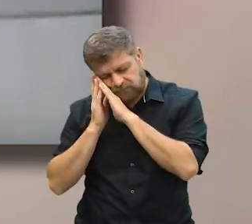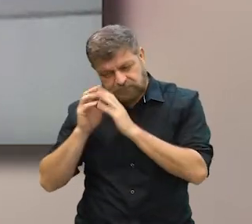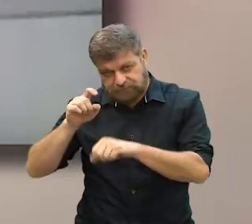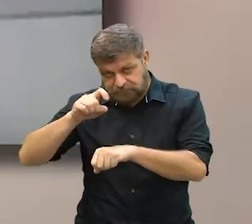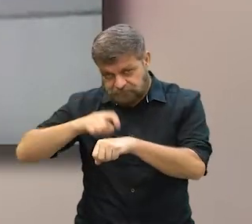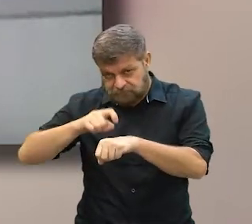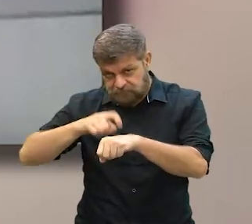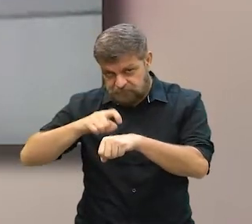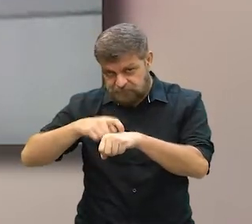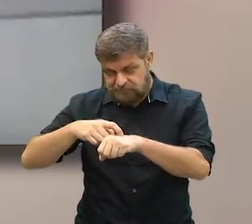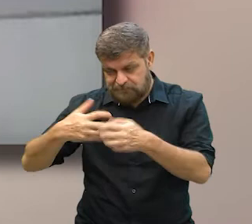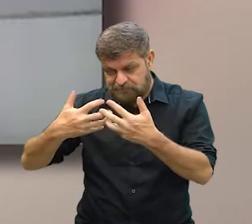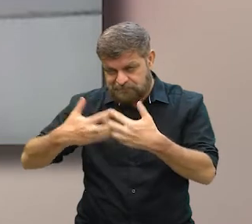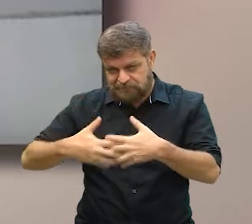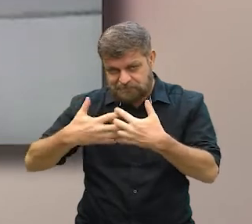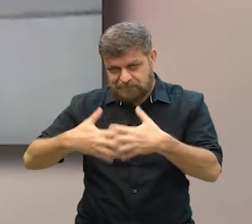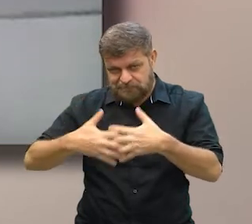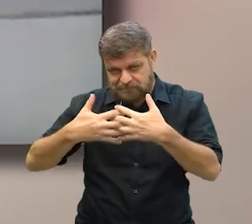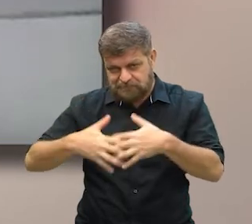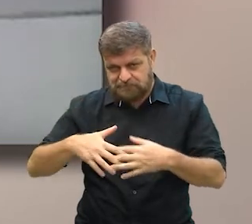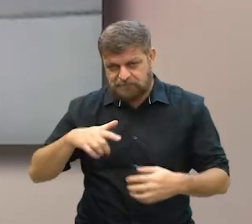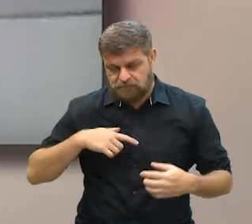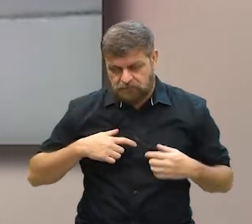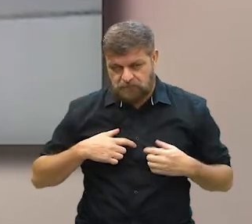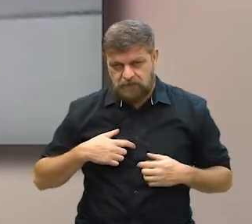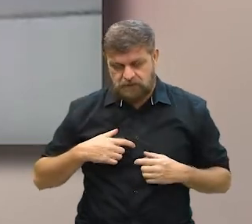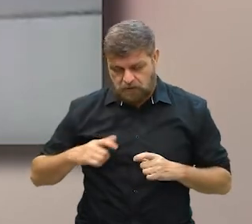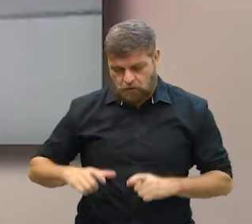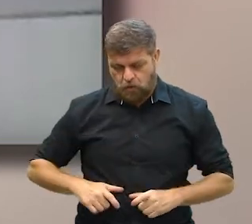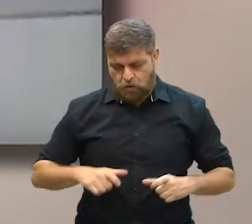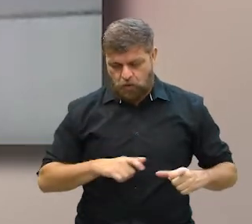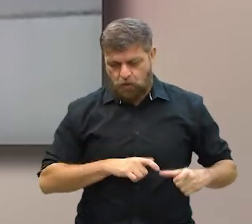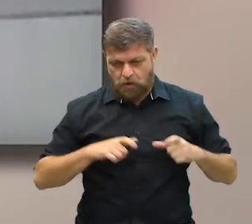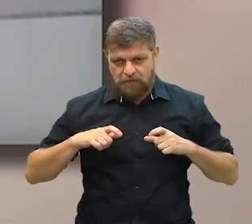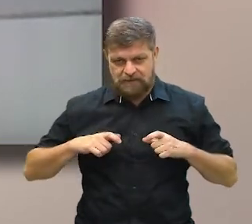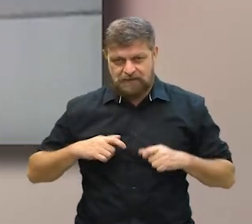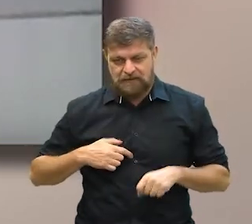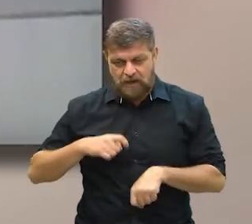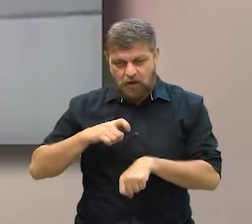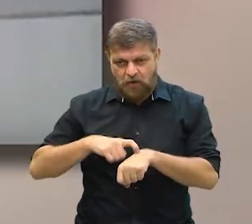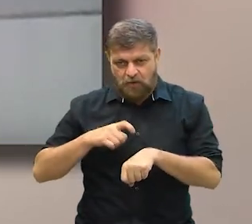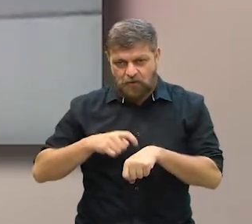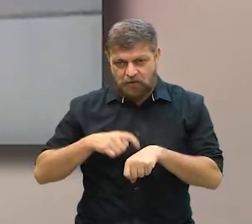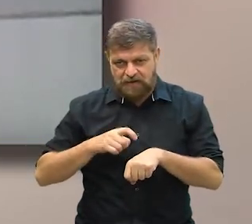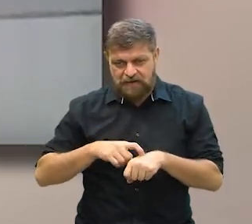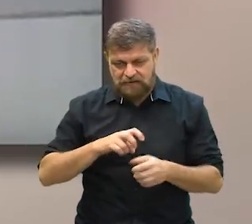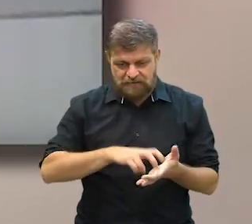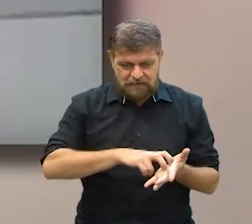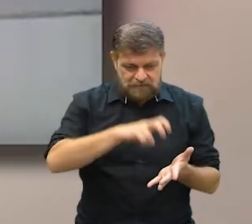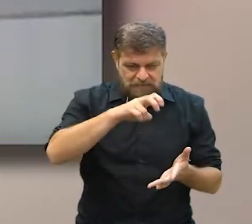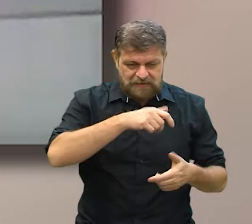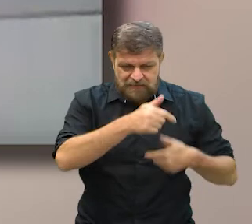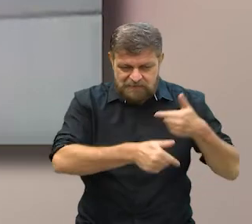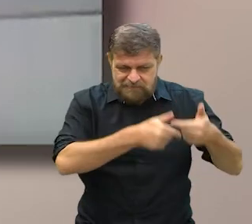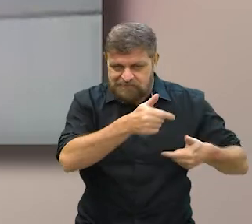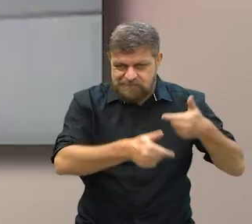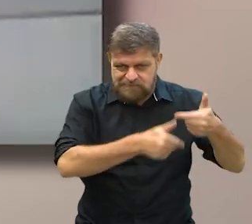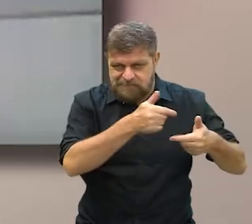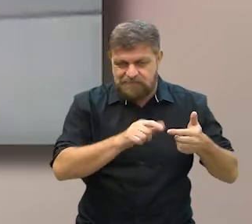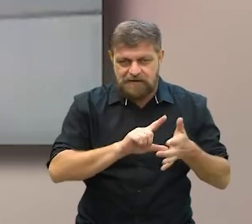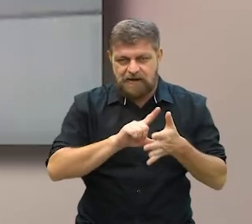alocadas, né? Tem horário para trabalhar, eu sempre falo, os órgãos têm horário, tem o seu horário de